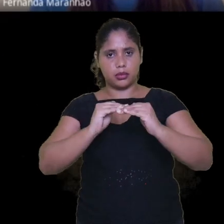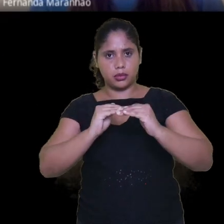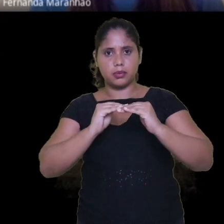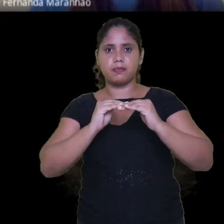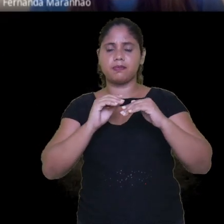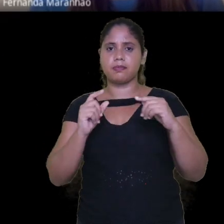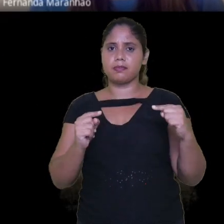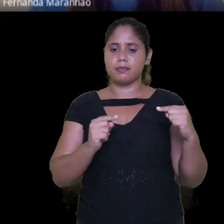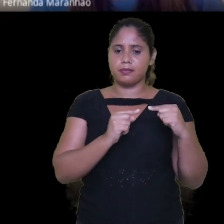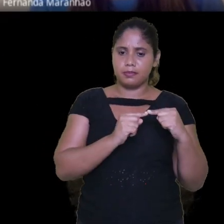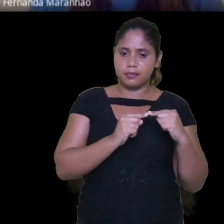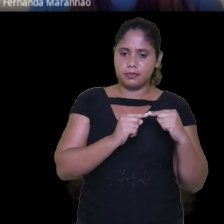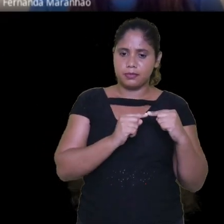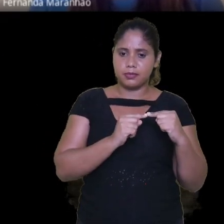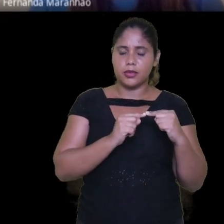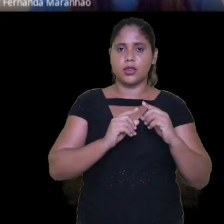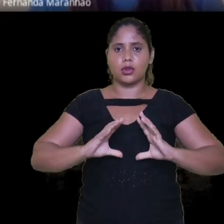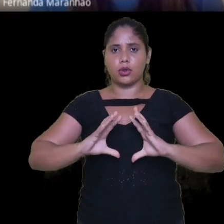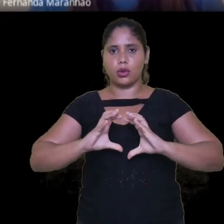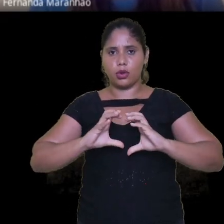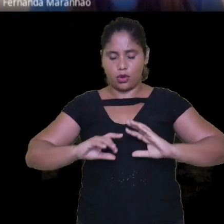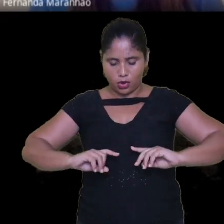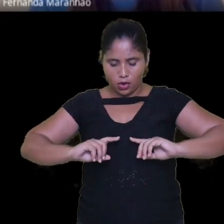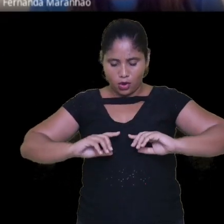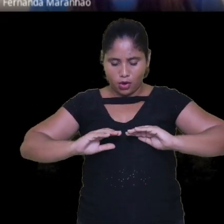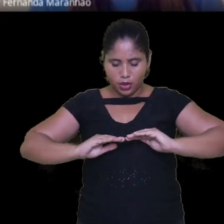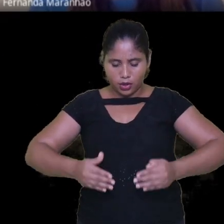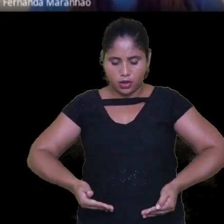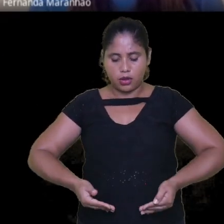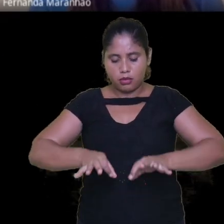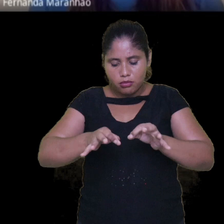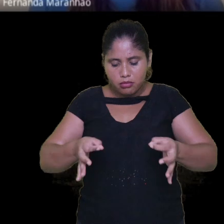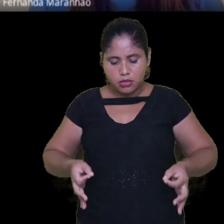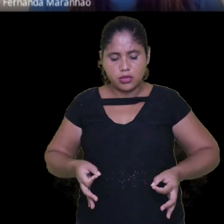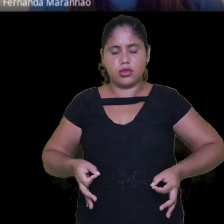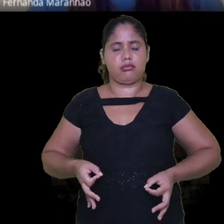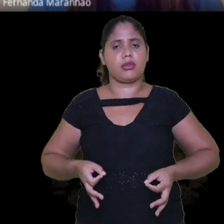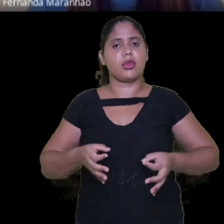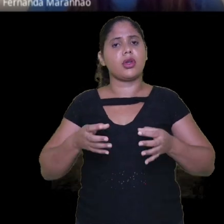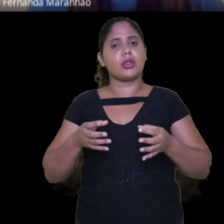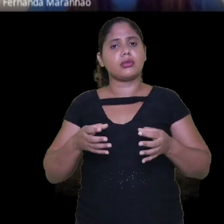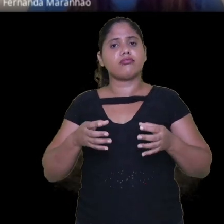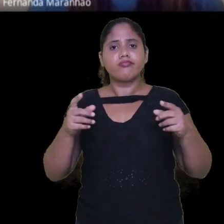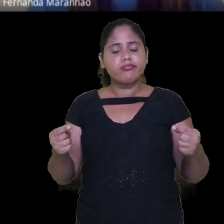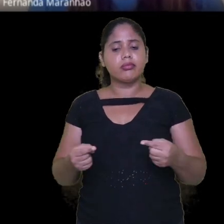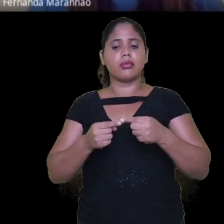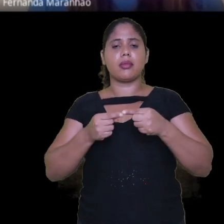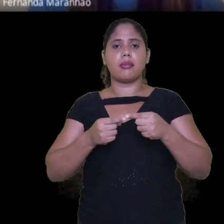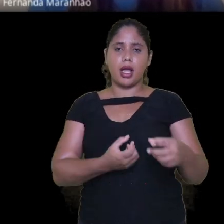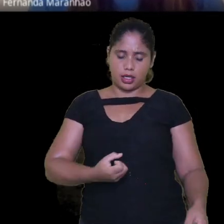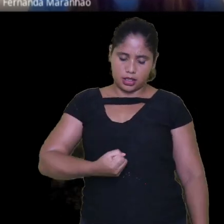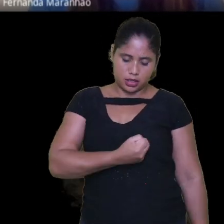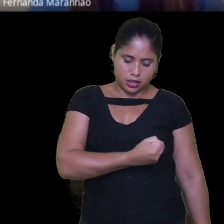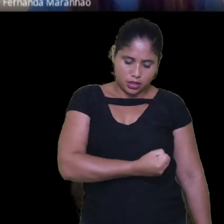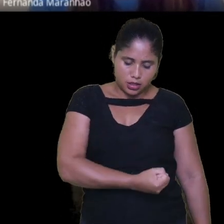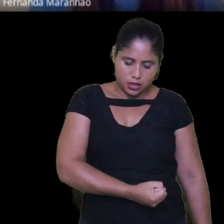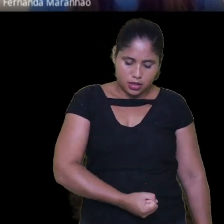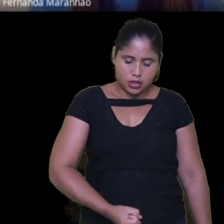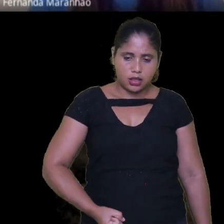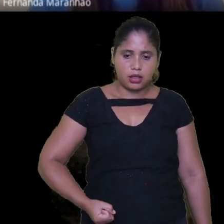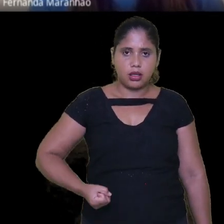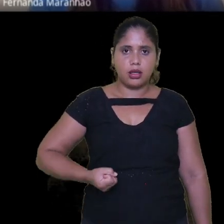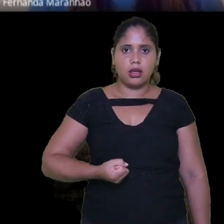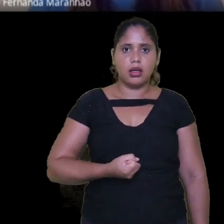3 diferentes vasos que foram escolhidos na ultrassonografia para representar esses 3 territórios